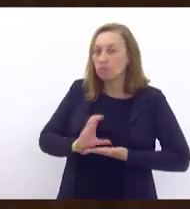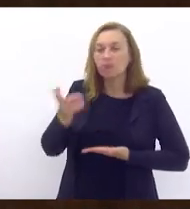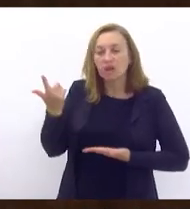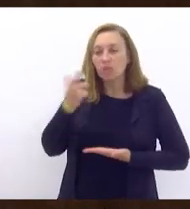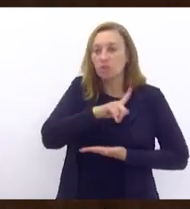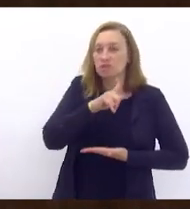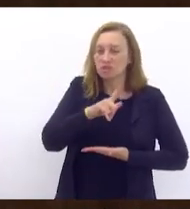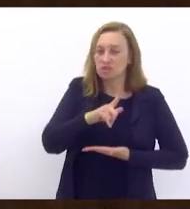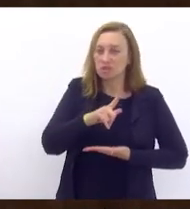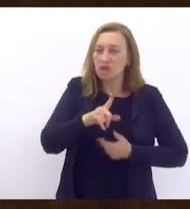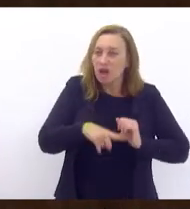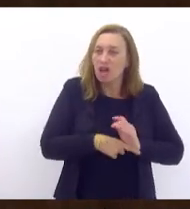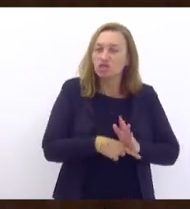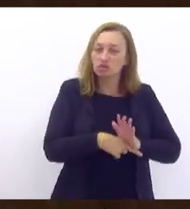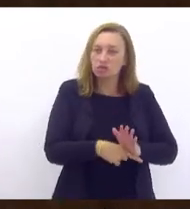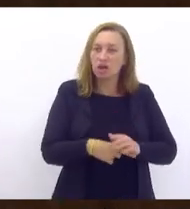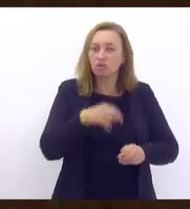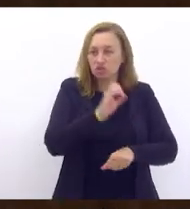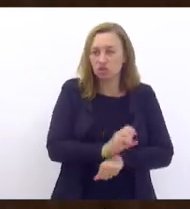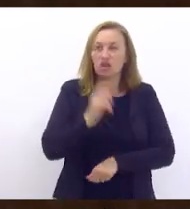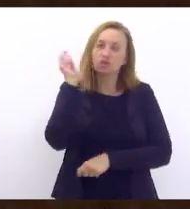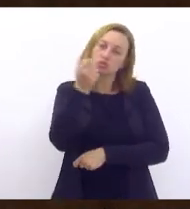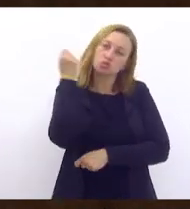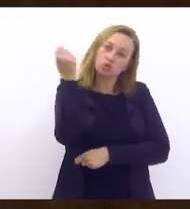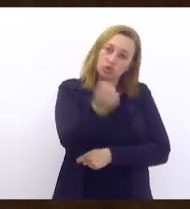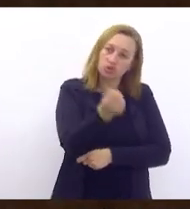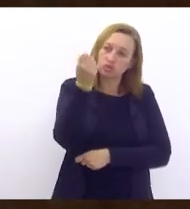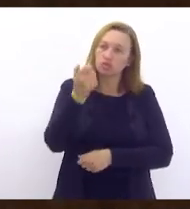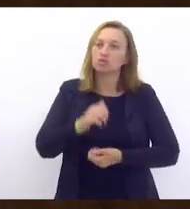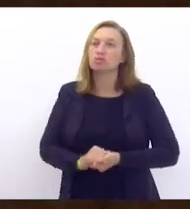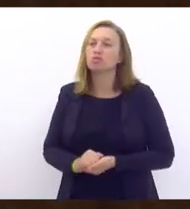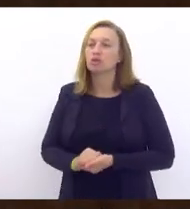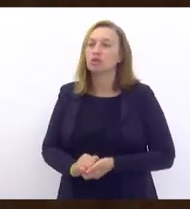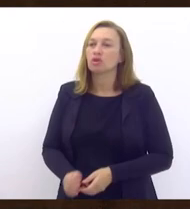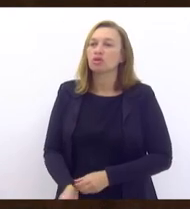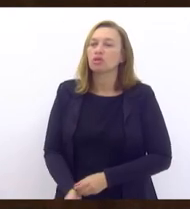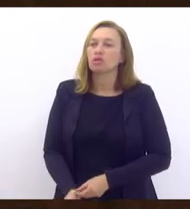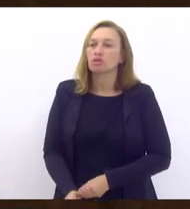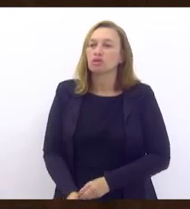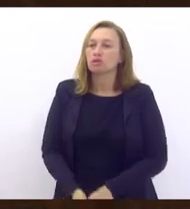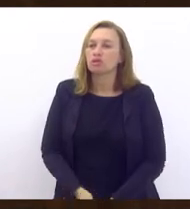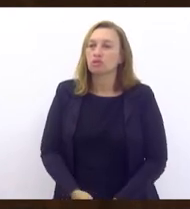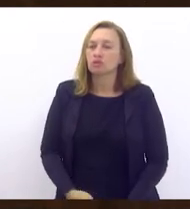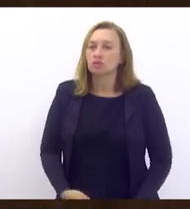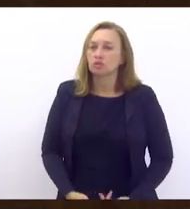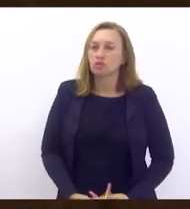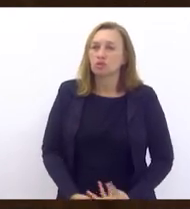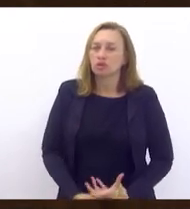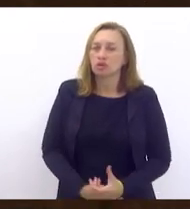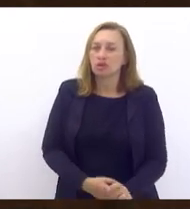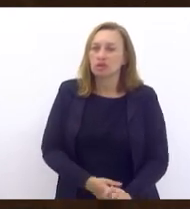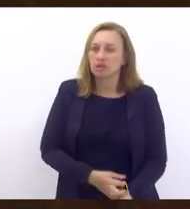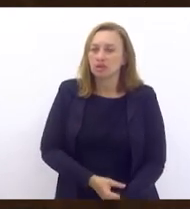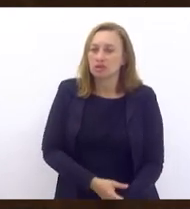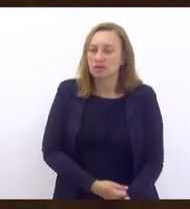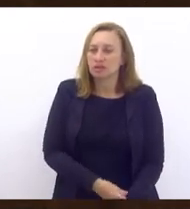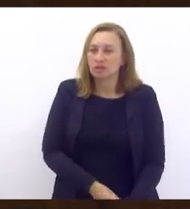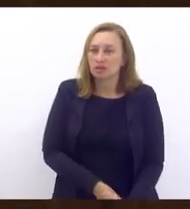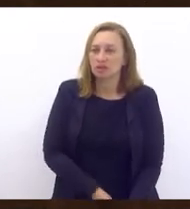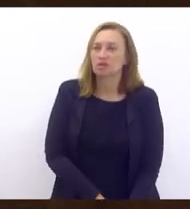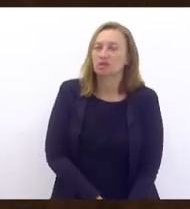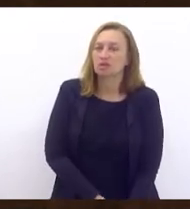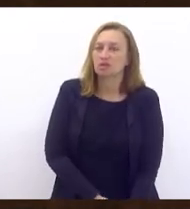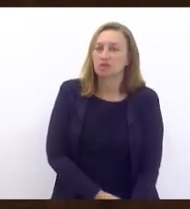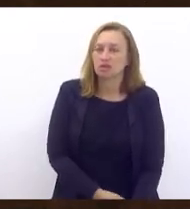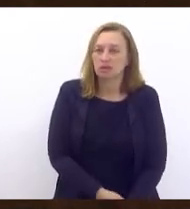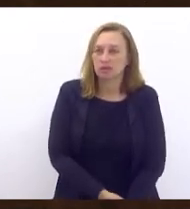recuperar o Estado do Rio Grande do Sul, o emprego, a moradia, a saúde e a dignidade